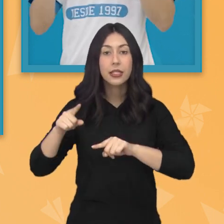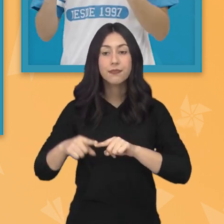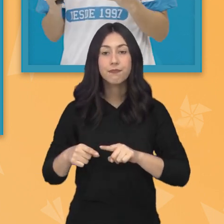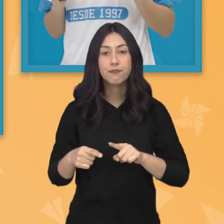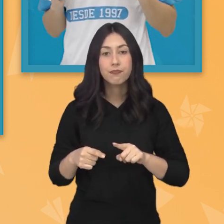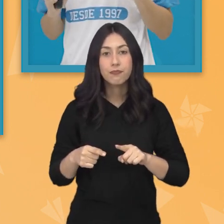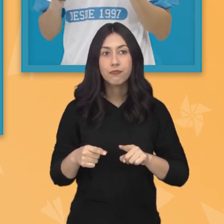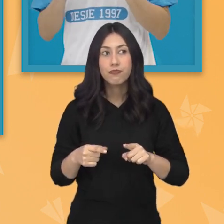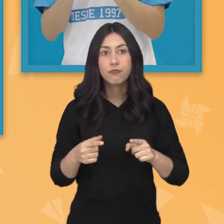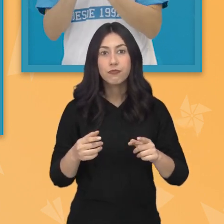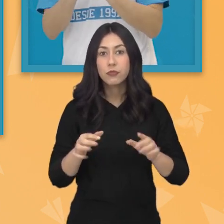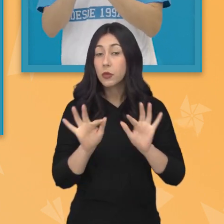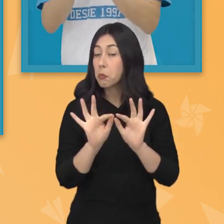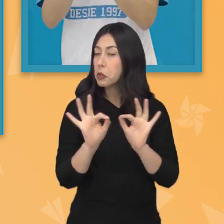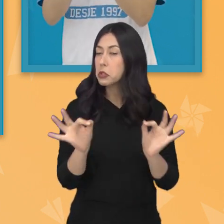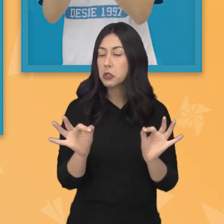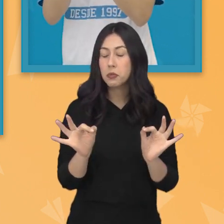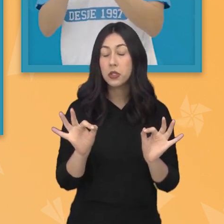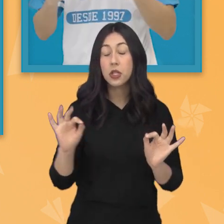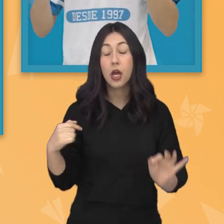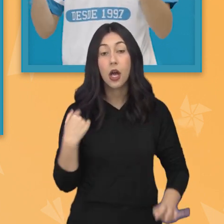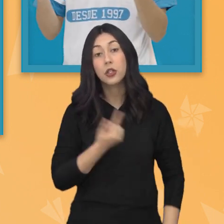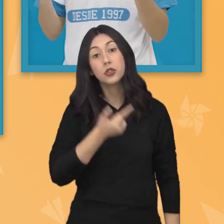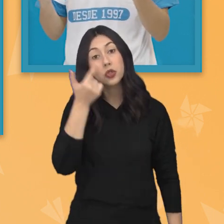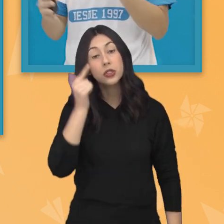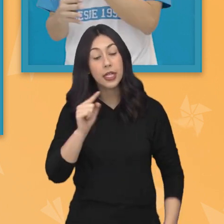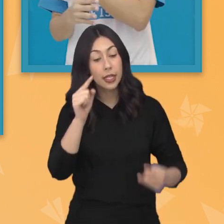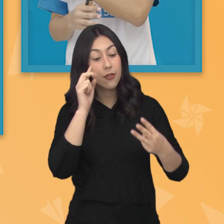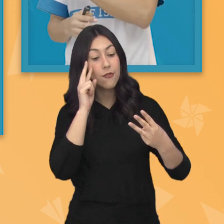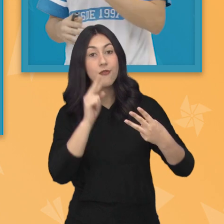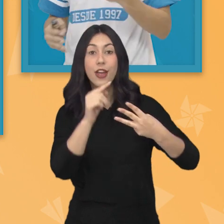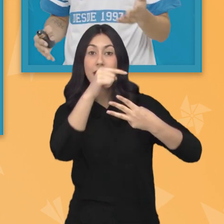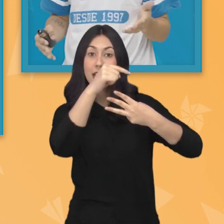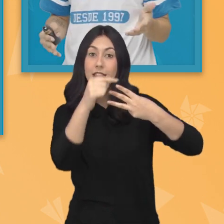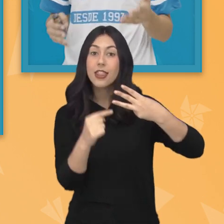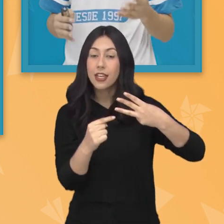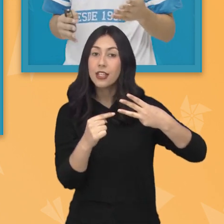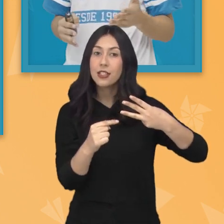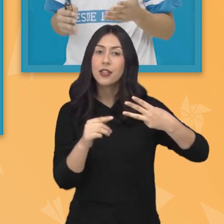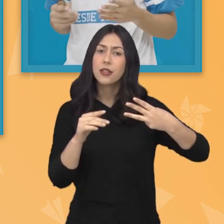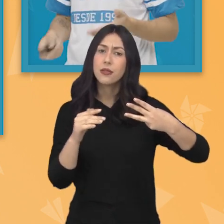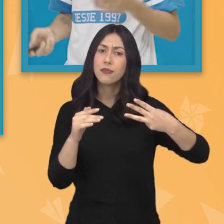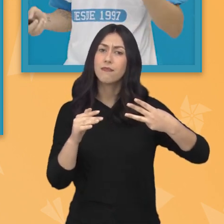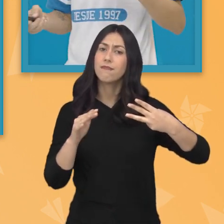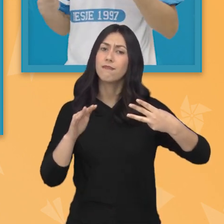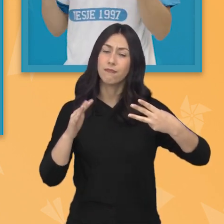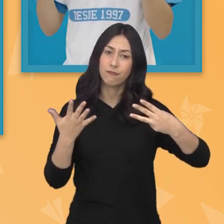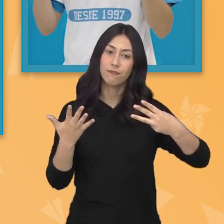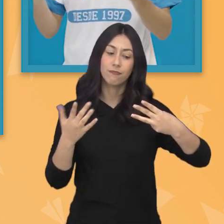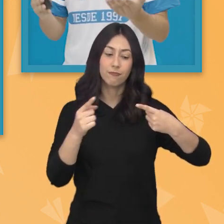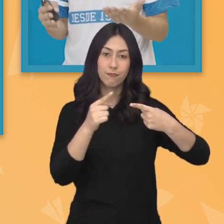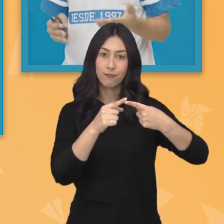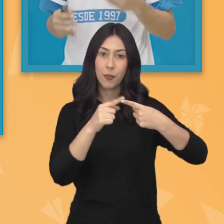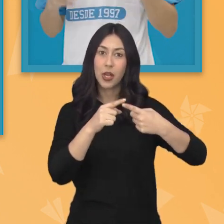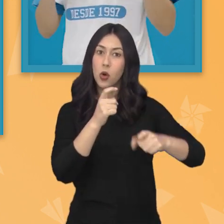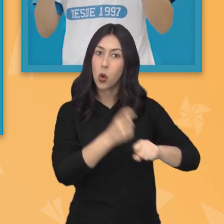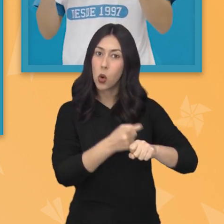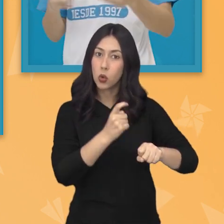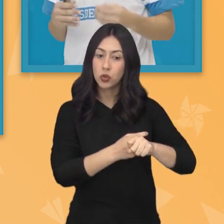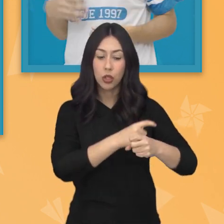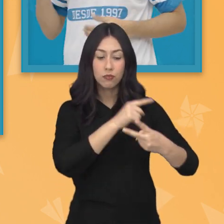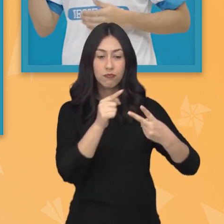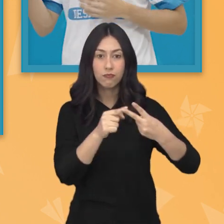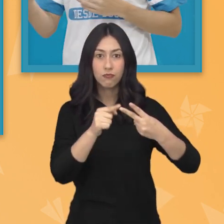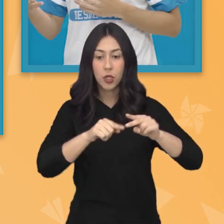mais empírica, a gente consegue analisar 3 deles, que são os mais comuns que a gente observa no nosso dia a dia, que são o estado sólido, o